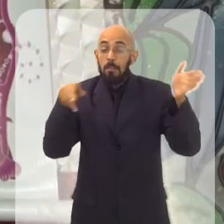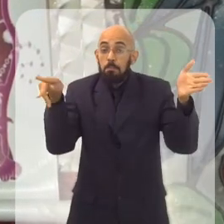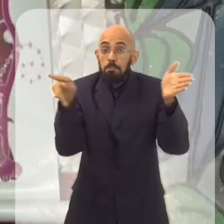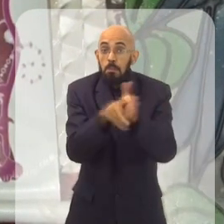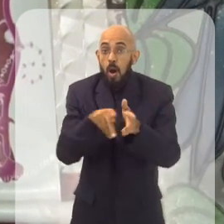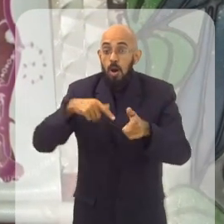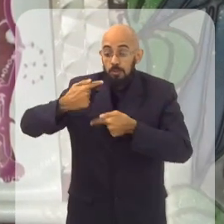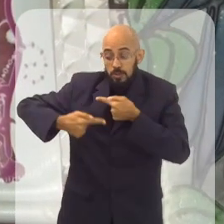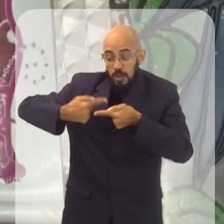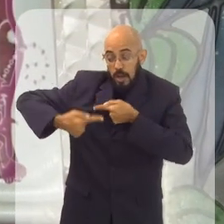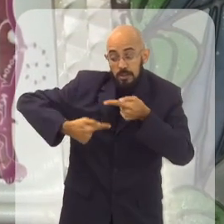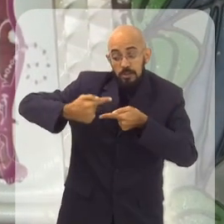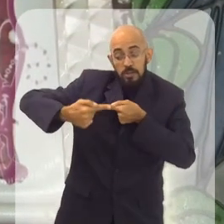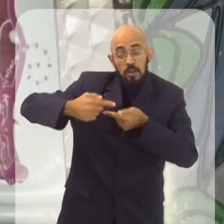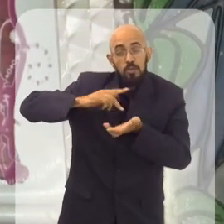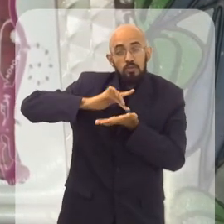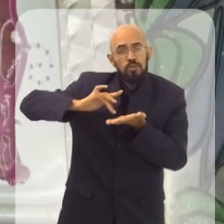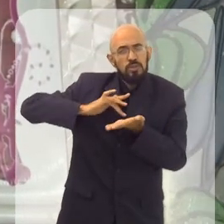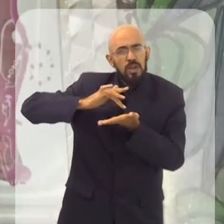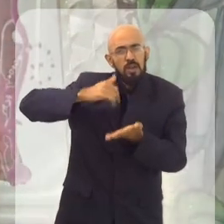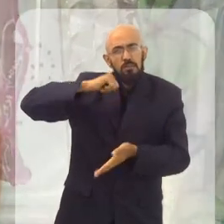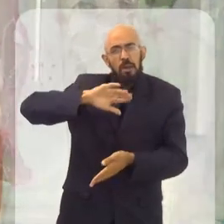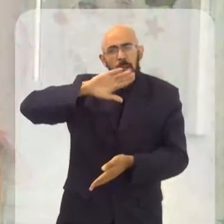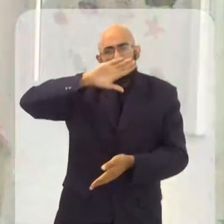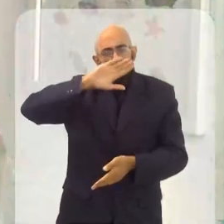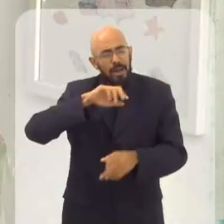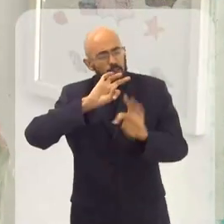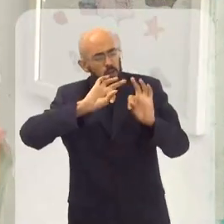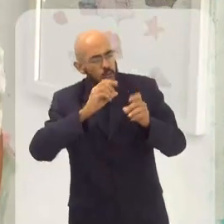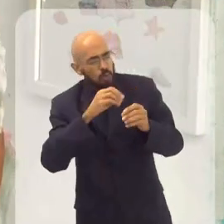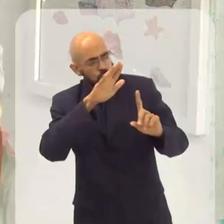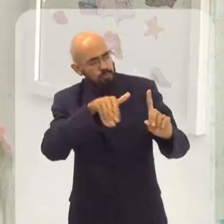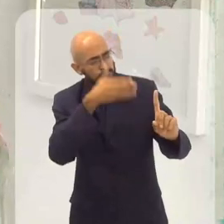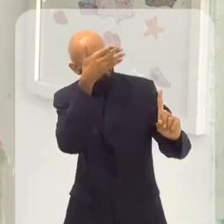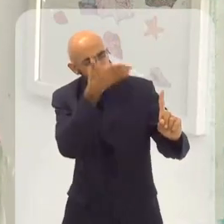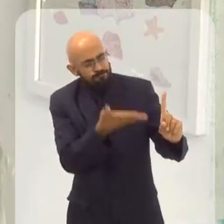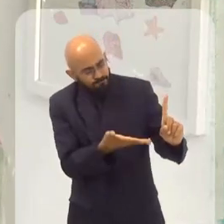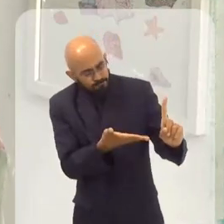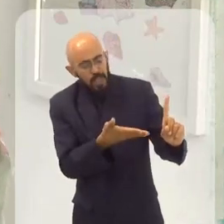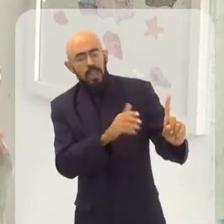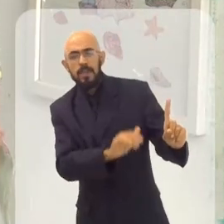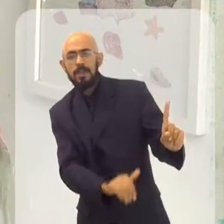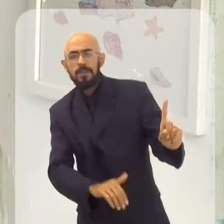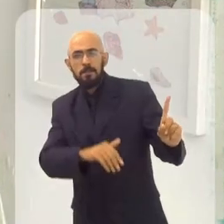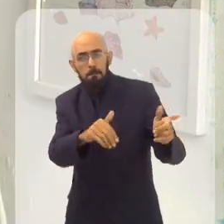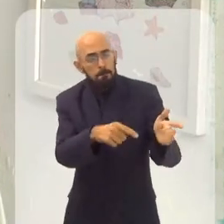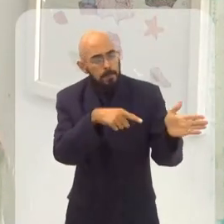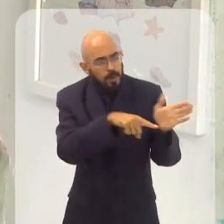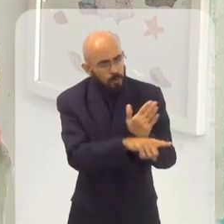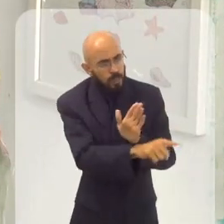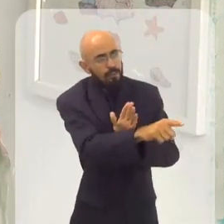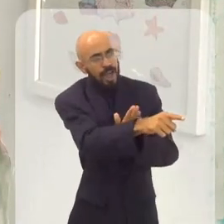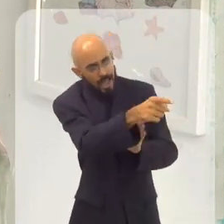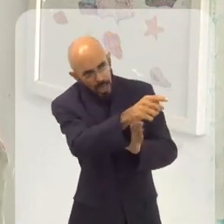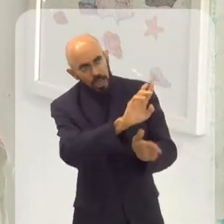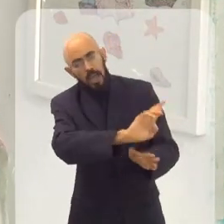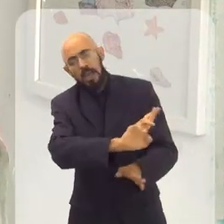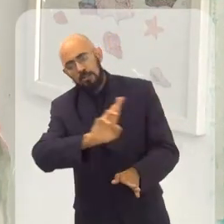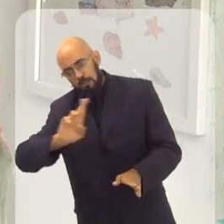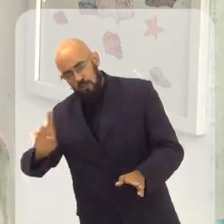etnia cigana, né, a matriarca, a que todos consultavam, ela é que dava as determinações, ela é